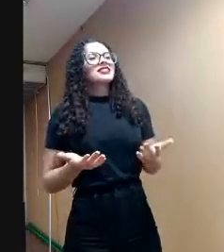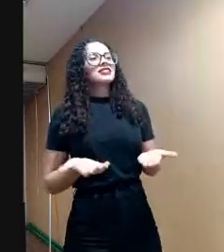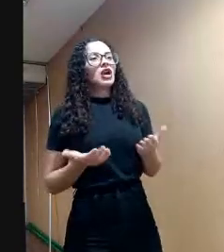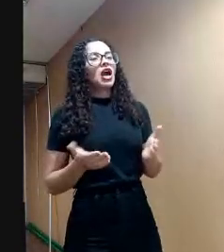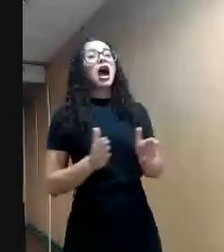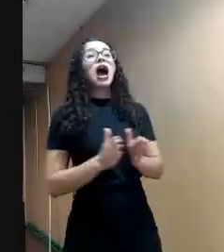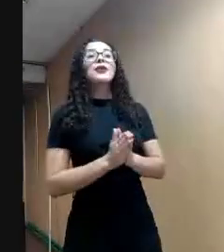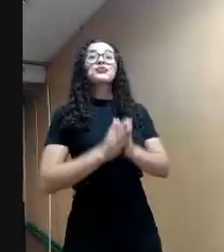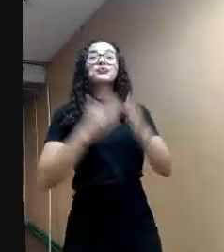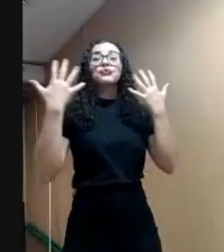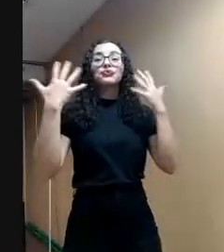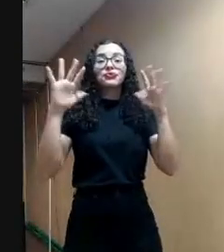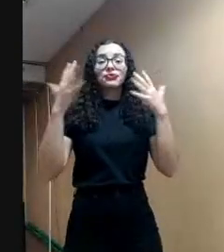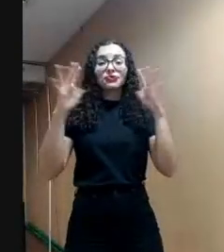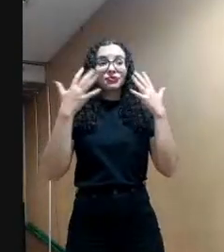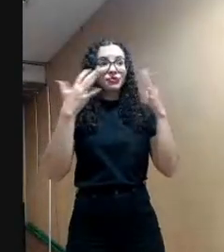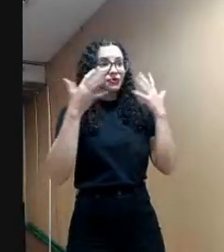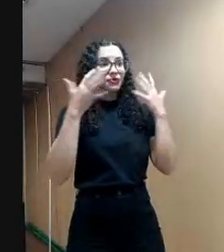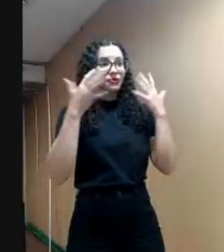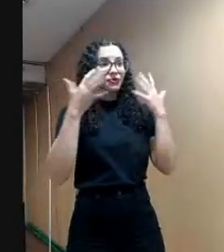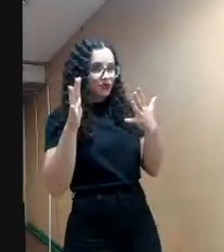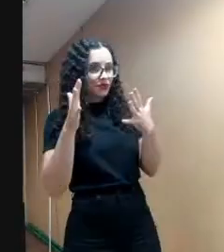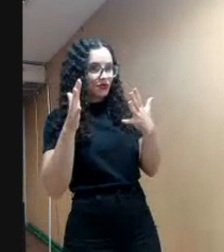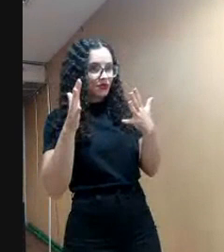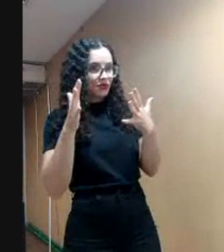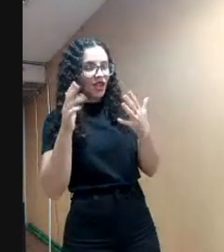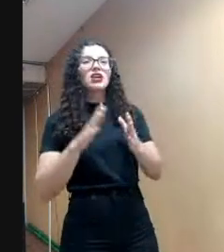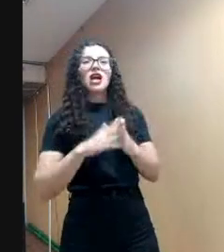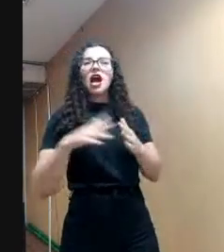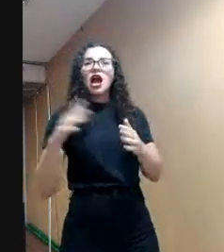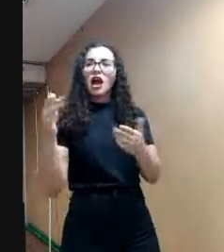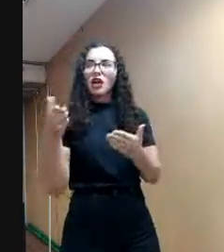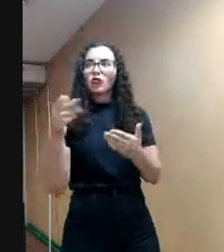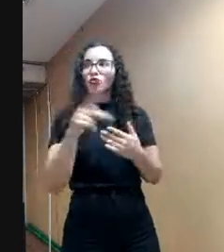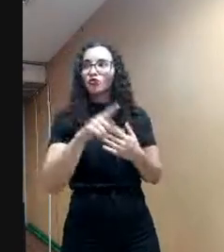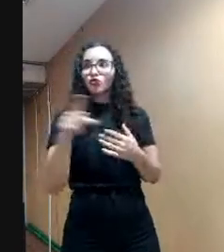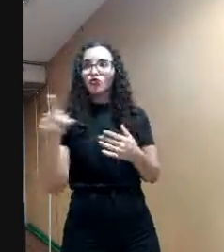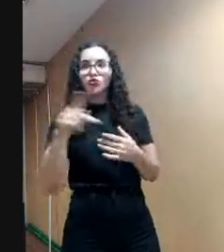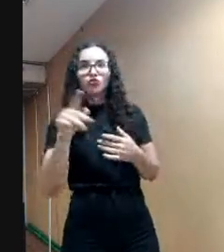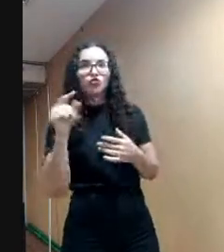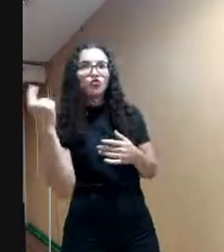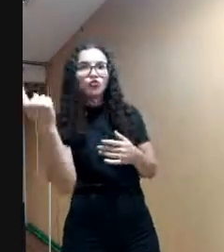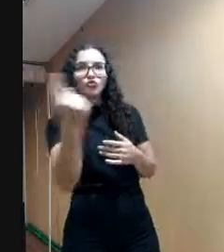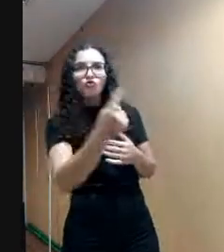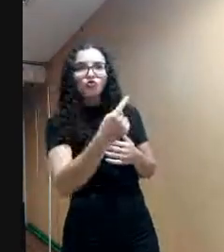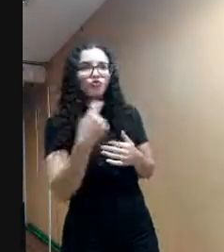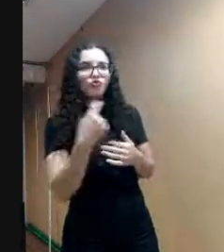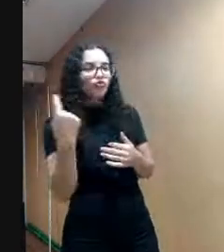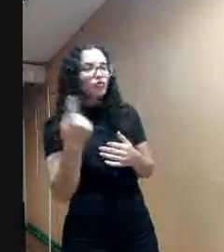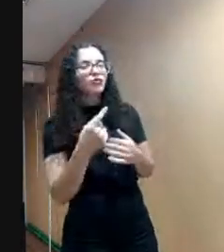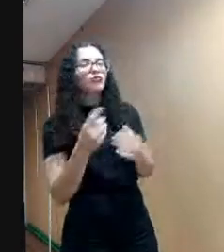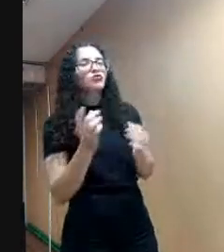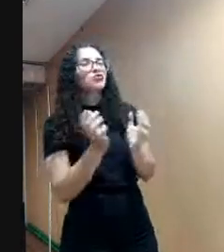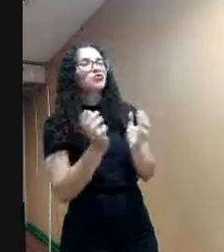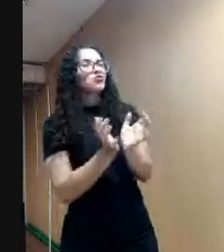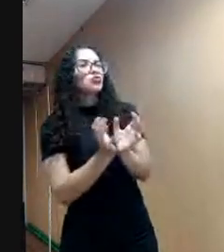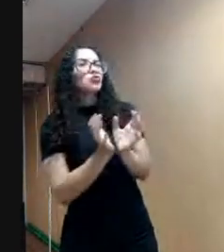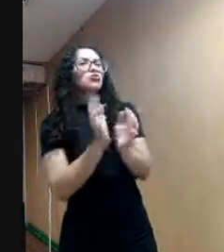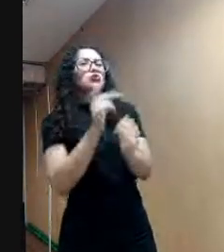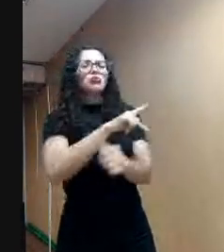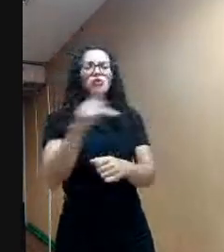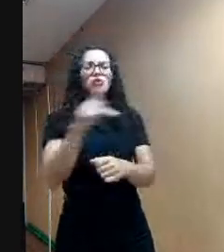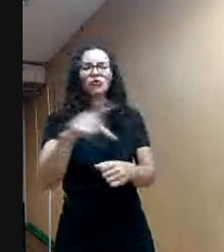já parabenizo, reitero, né, as felicitações à comissão e todo o grupo de docentes,